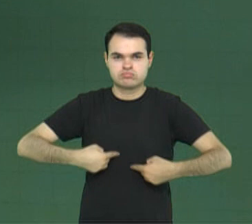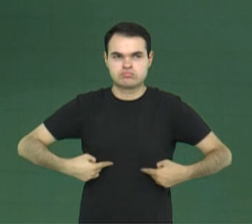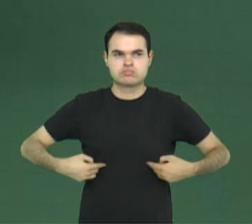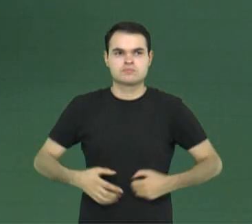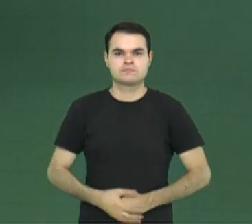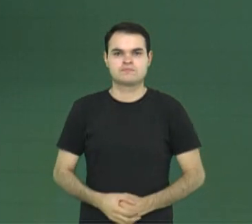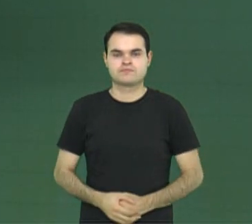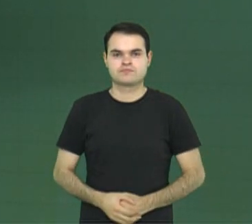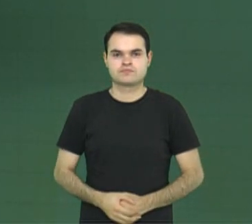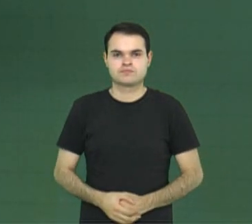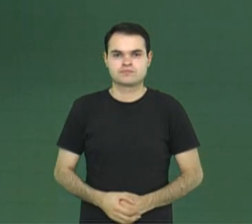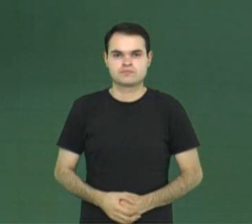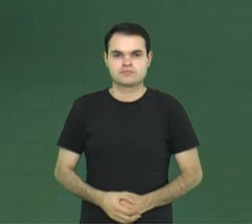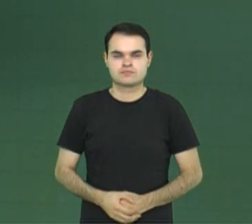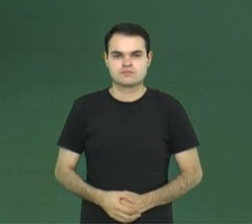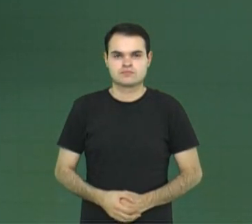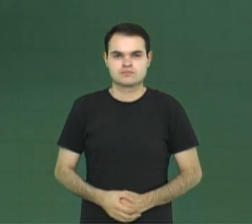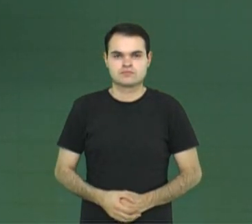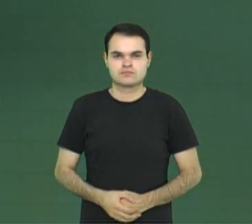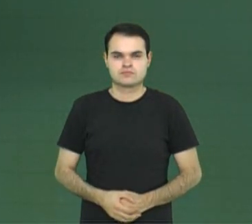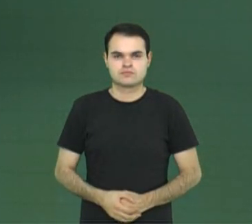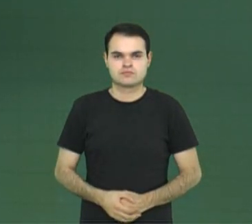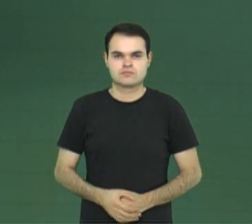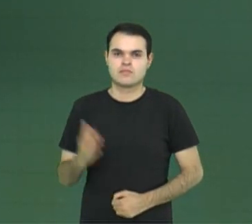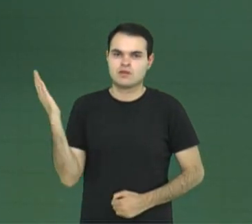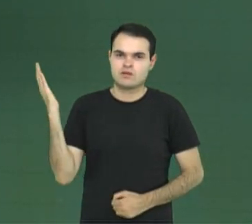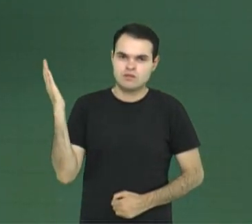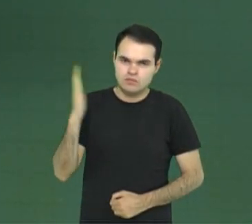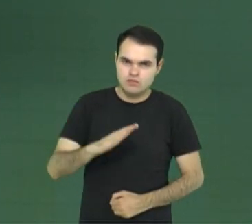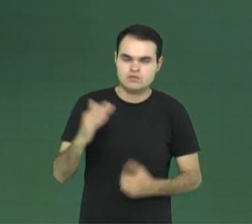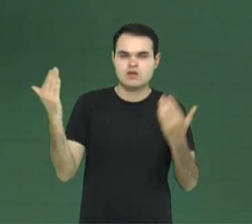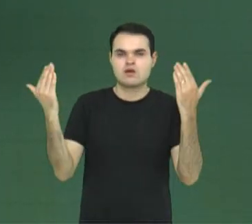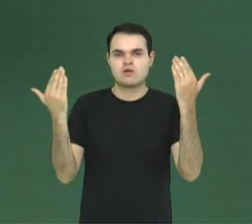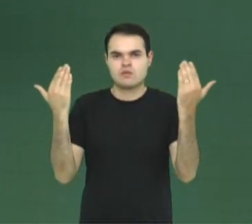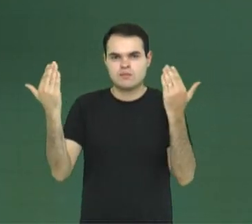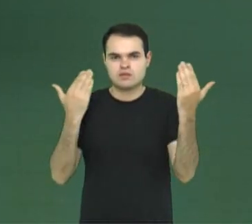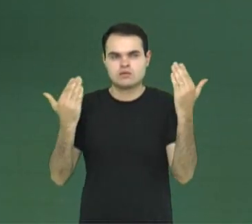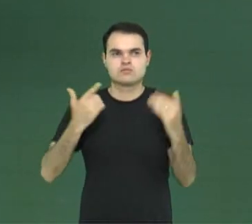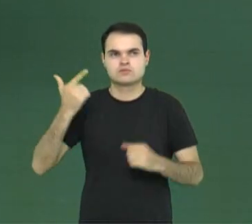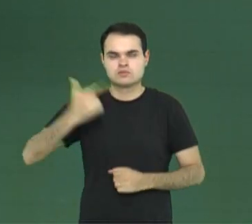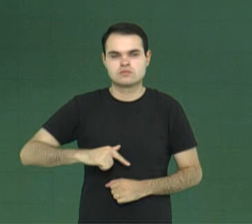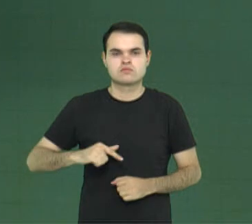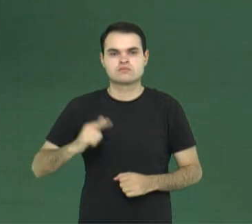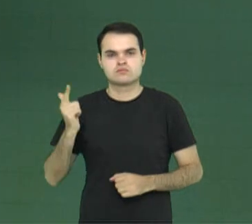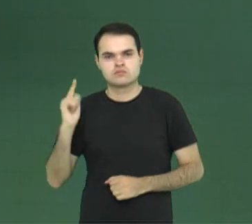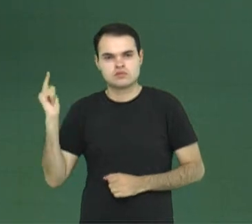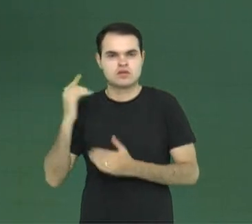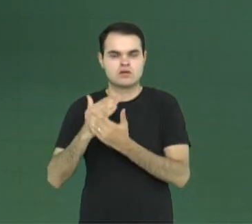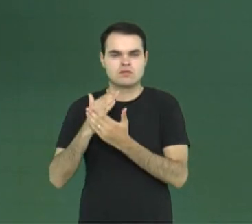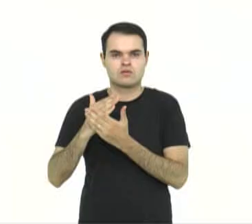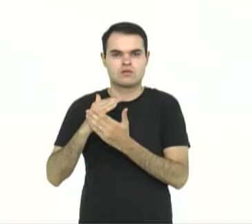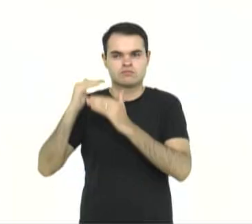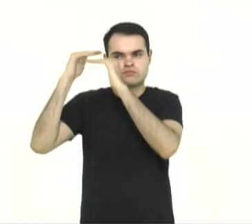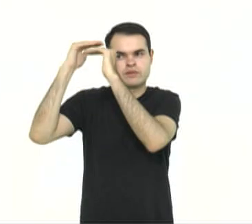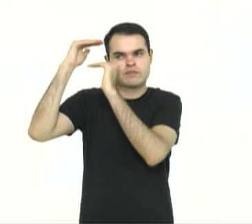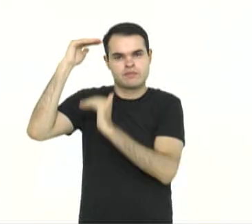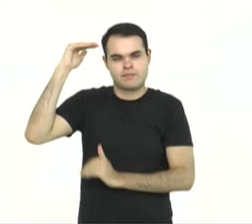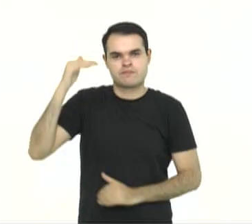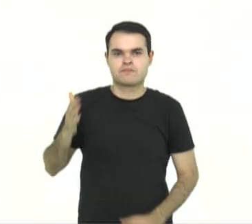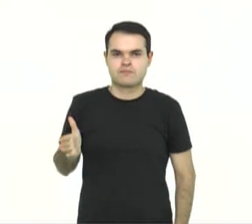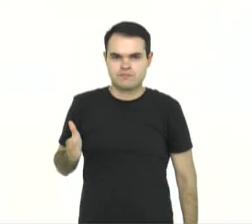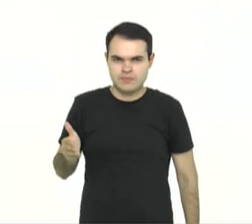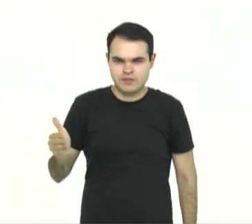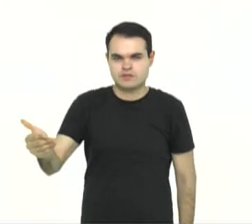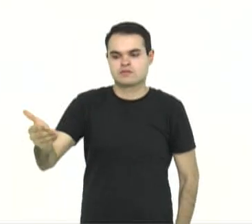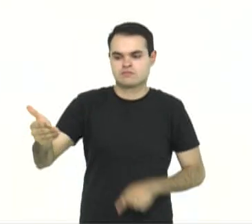superfície terrestre. E eu trouxe aqui uma breve comparação, novamente, como na aula anterior falamos sobre circulação. Peixes vão